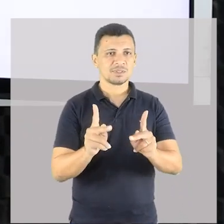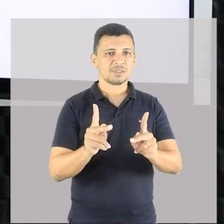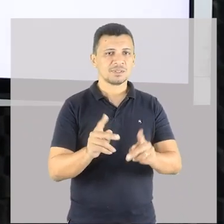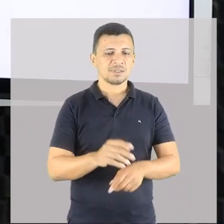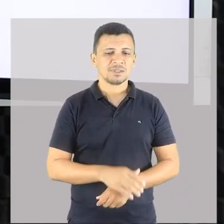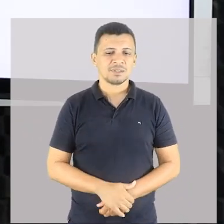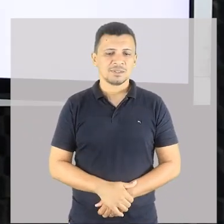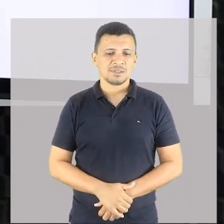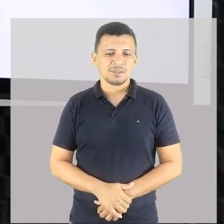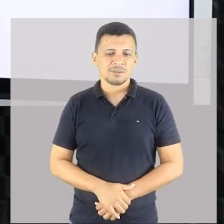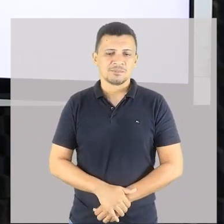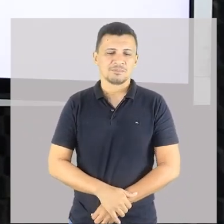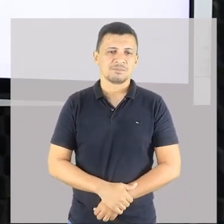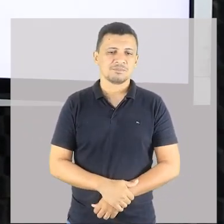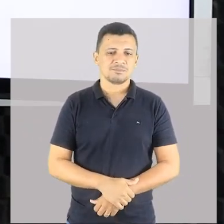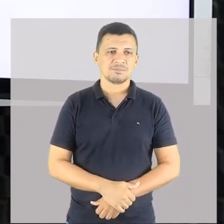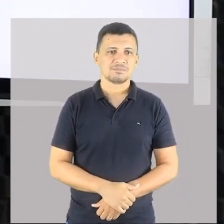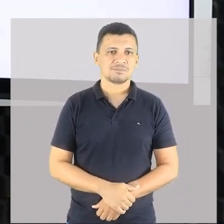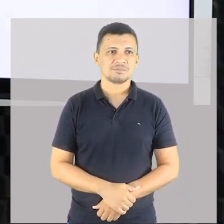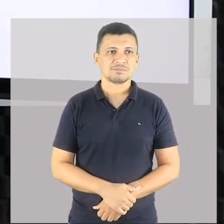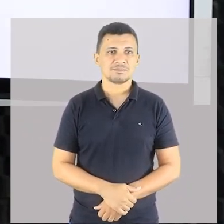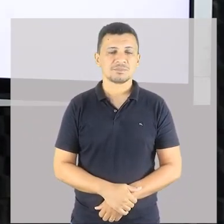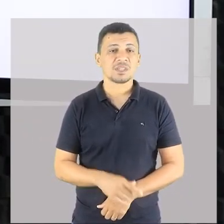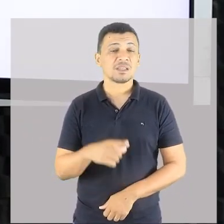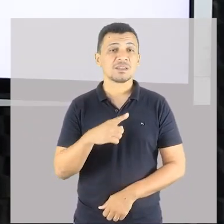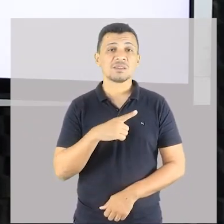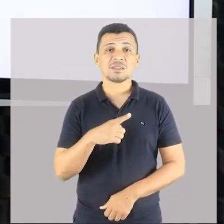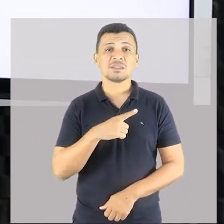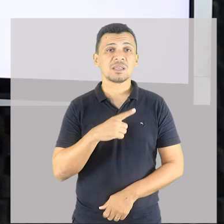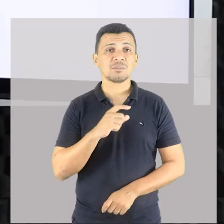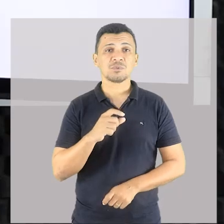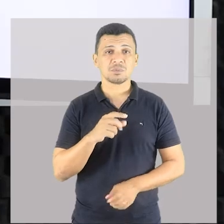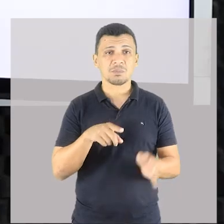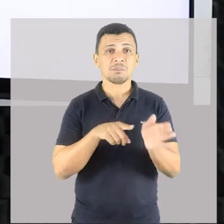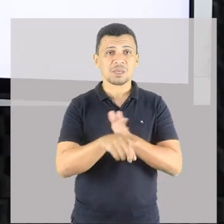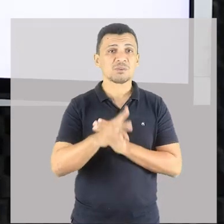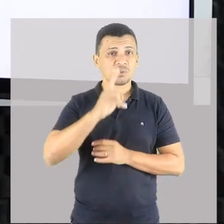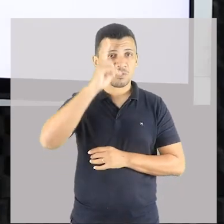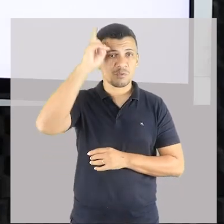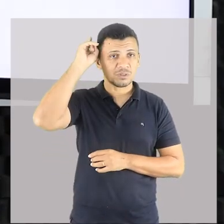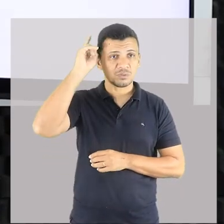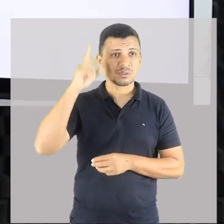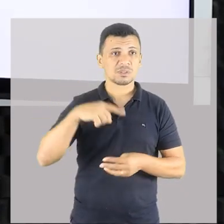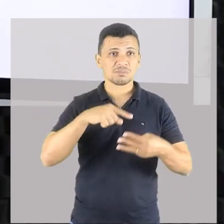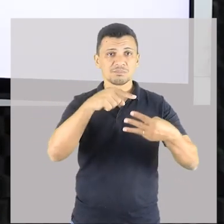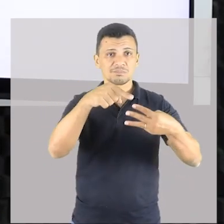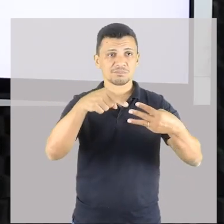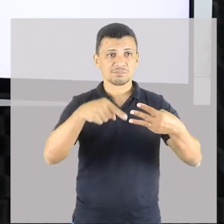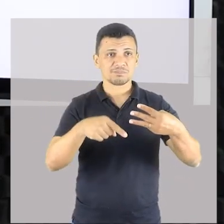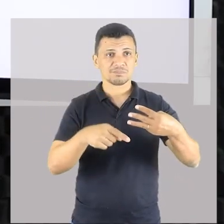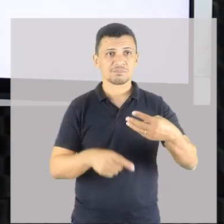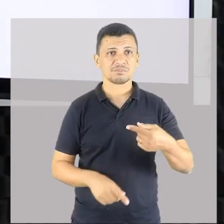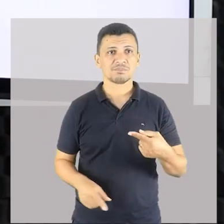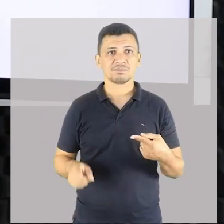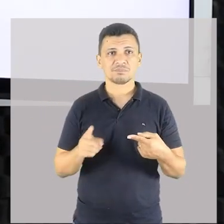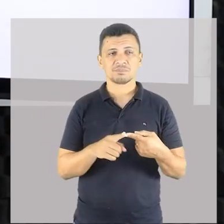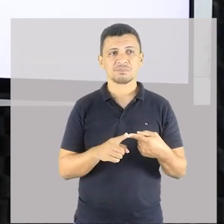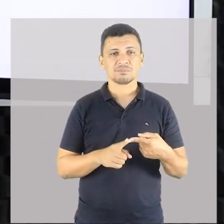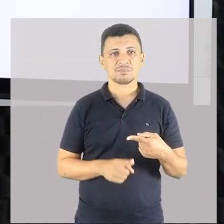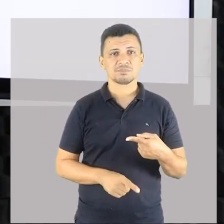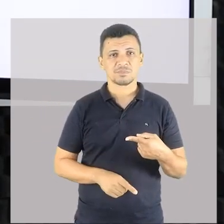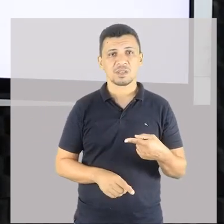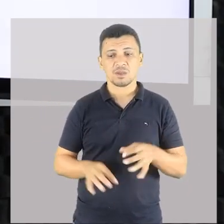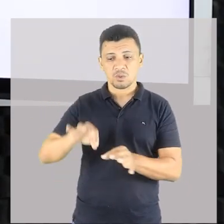Belezinha? É isso. Então nós temos aí, que cai no vestibular, 3 fontes do campo magnético. Vamos de novo, ó. Em um